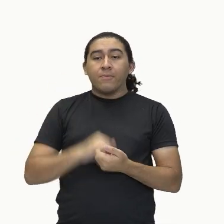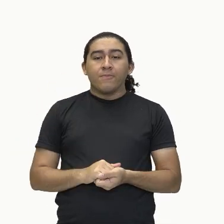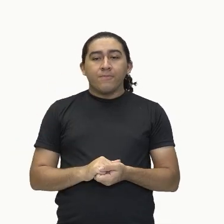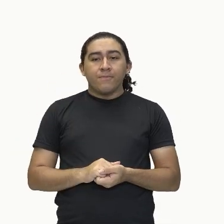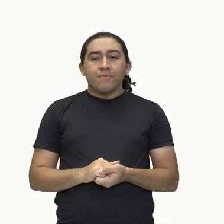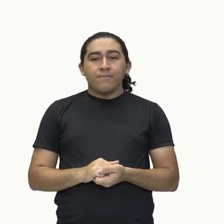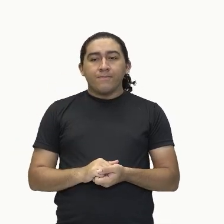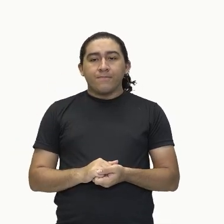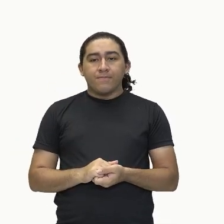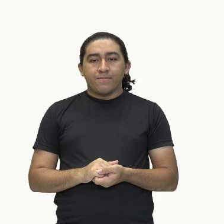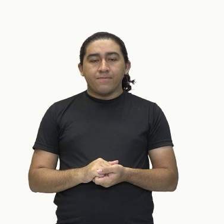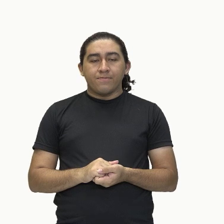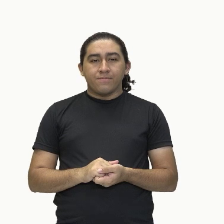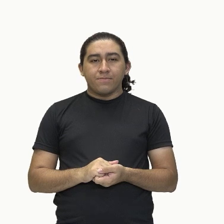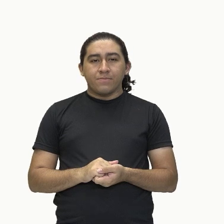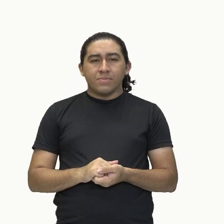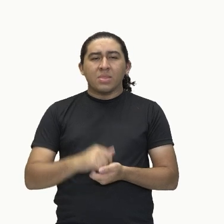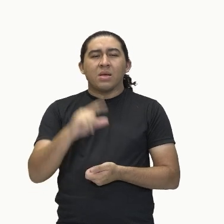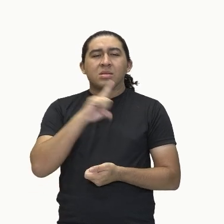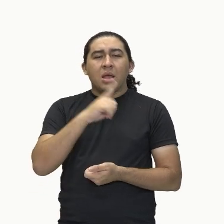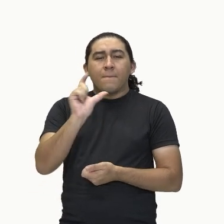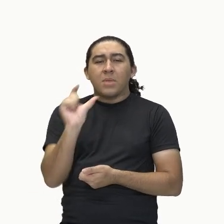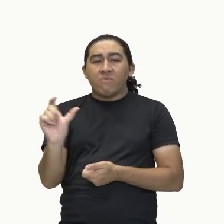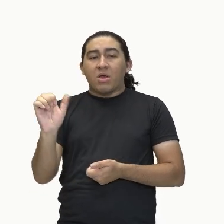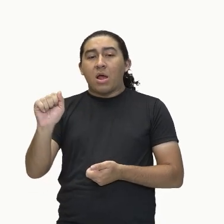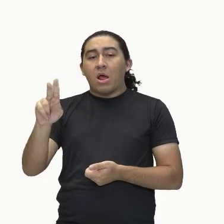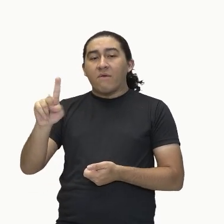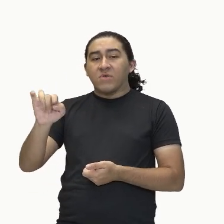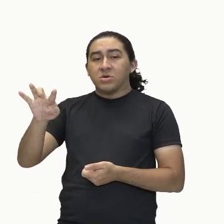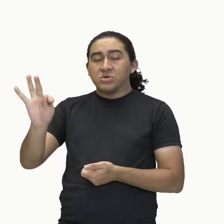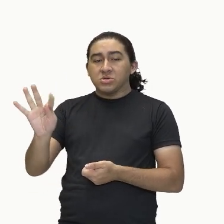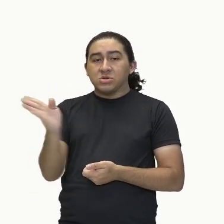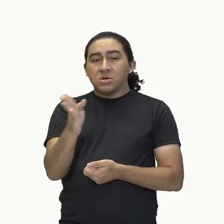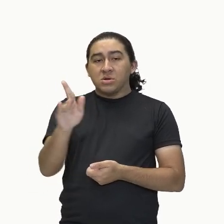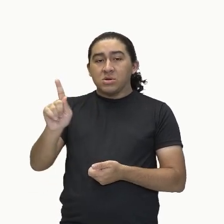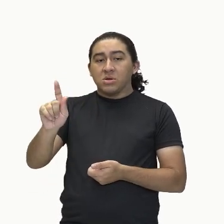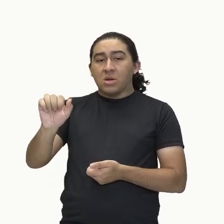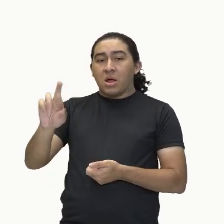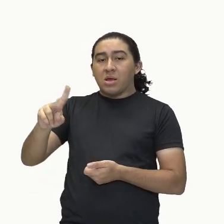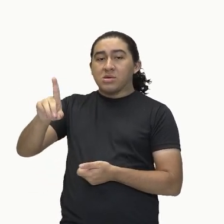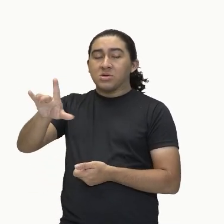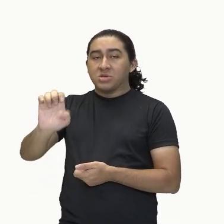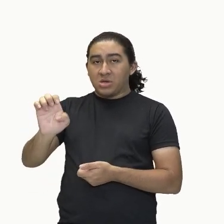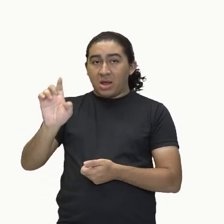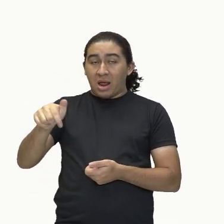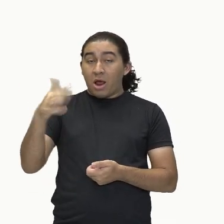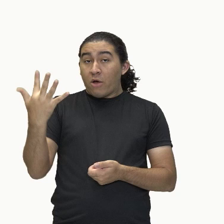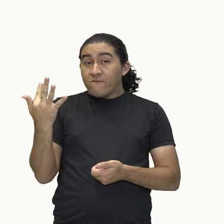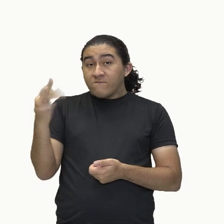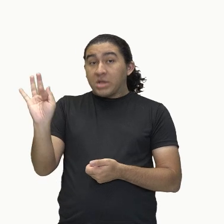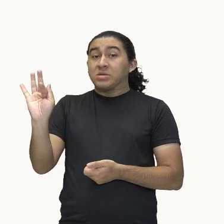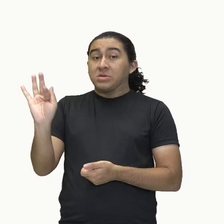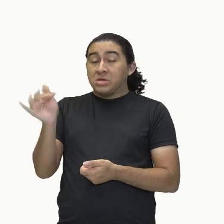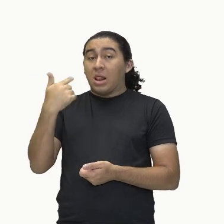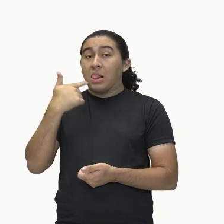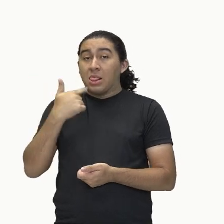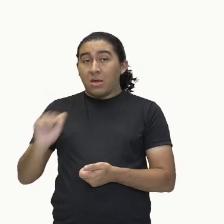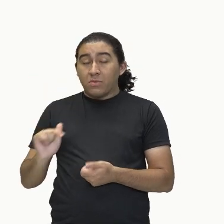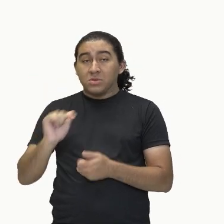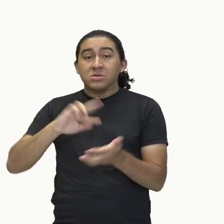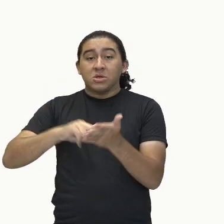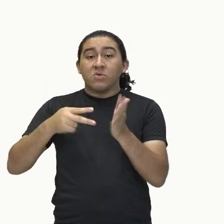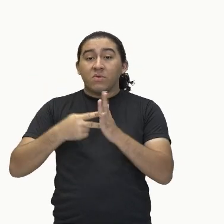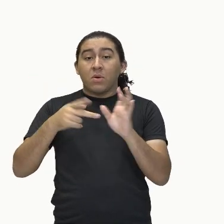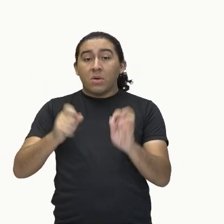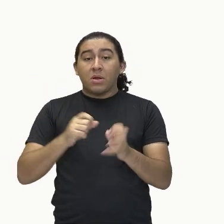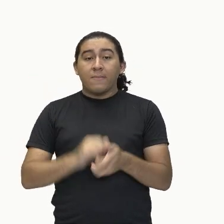termo avant-garde, que dá origem ao nome, certo? Vanguardas, vem do francês e significa a